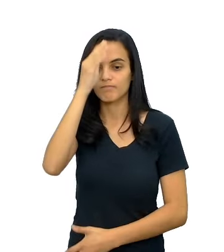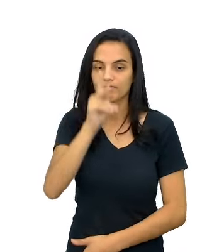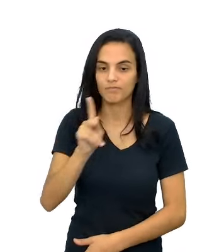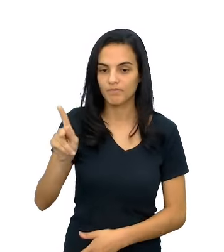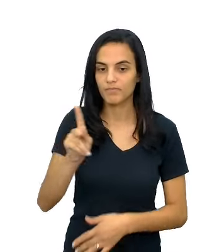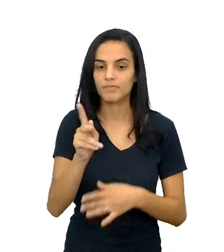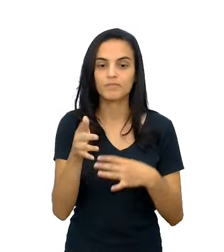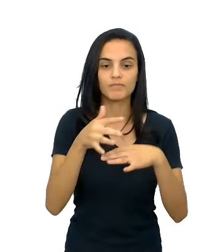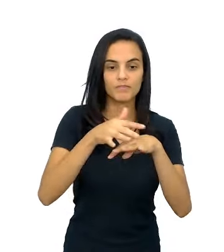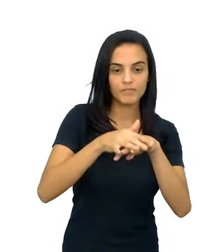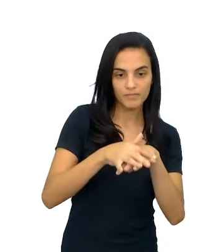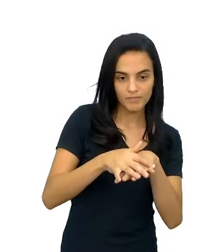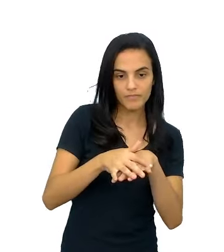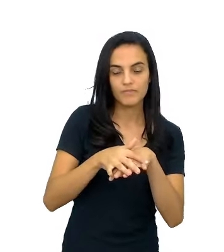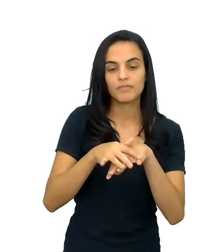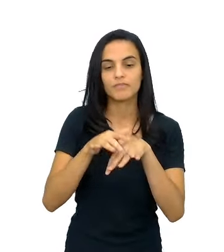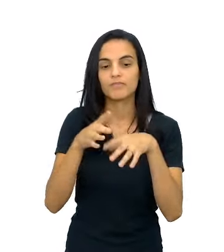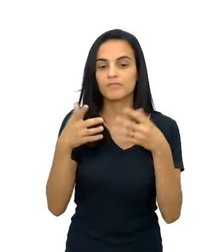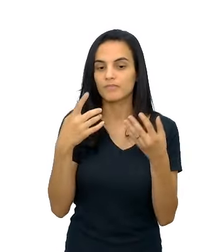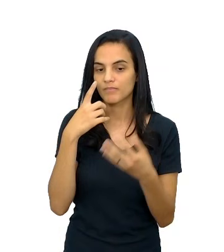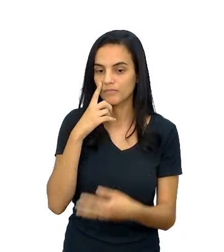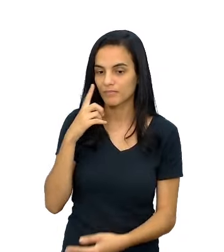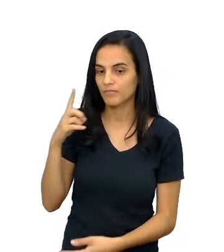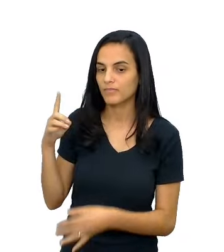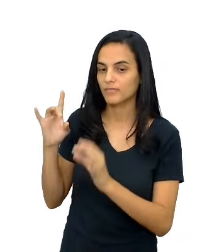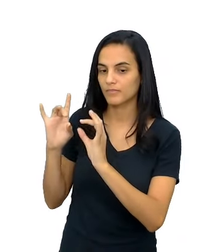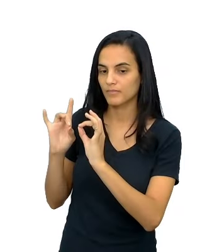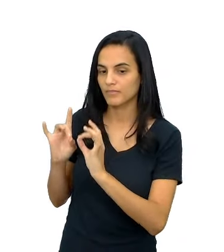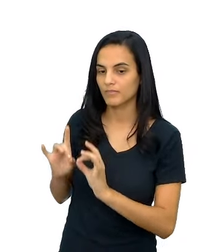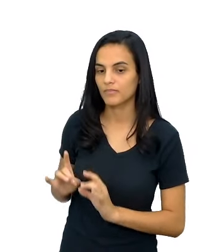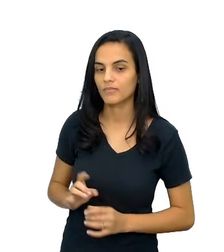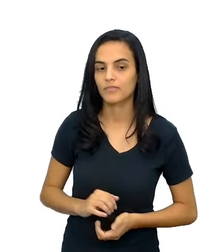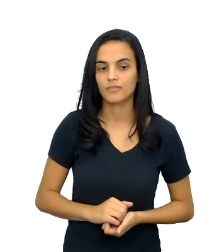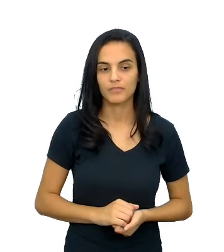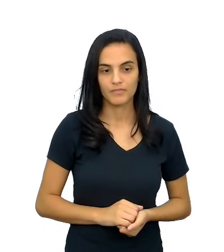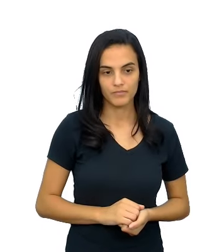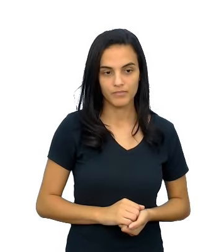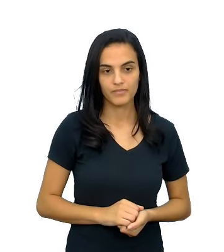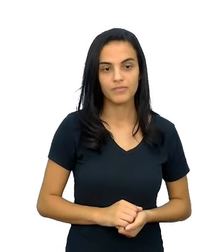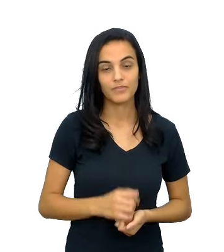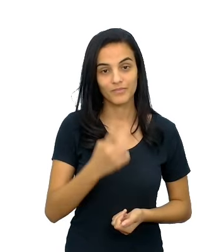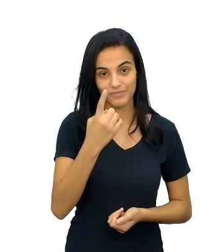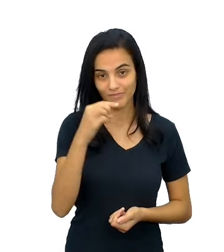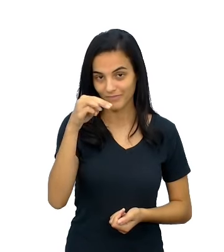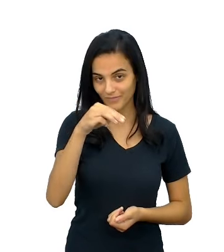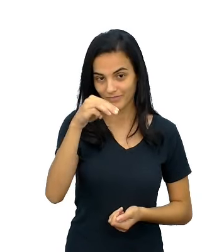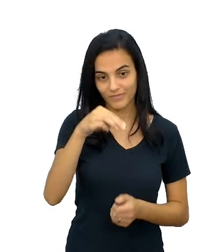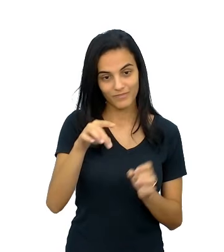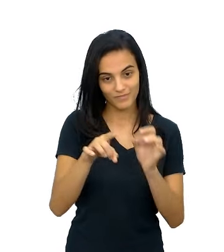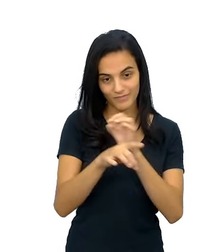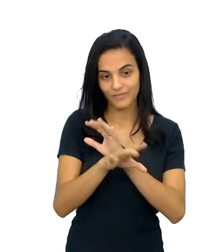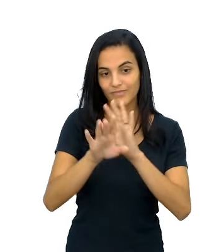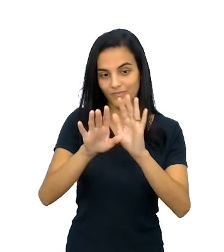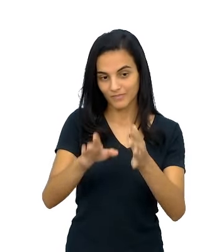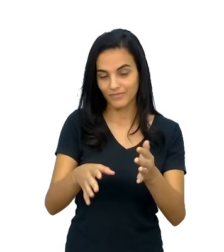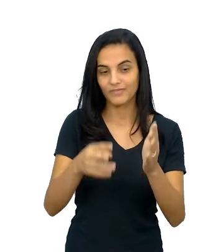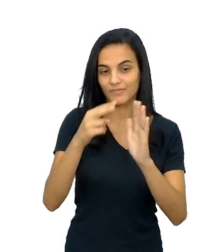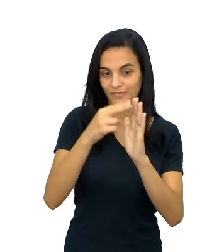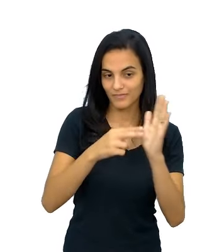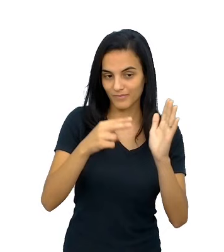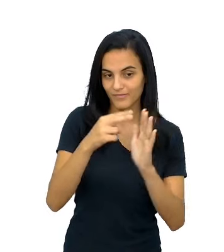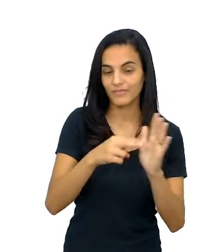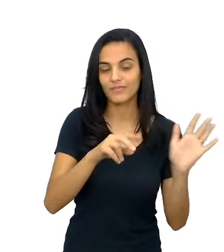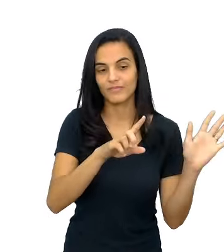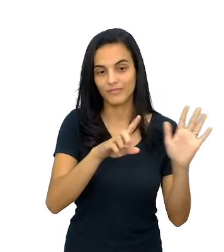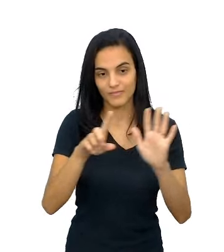de matemática, do genérico ao especializado, tá bom? Eu só tenho um minutinho, lembro vocês aí, para a